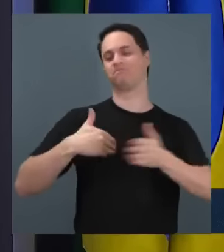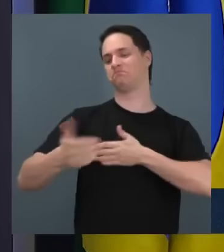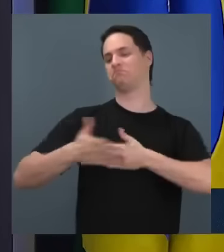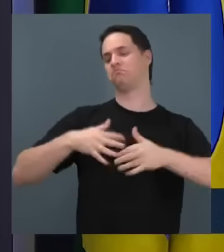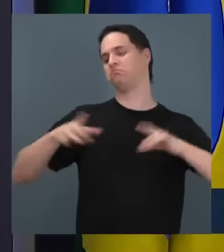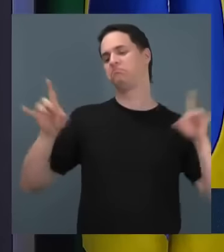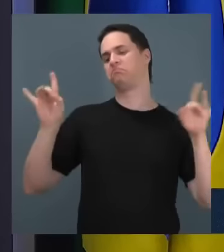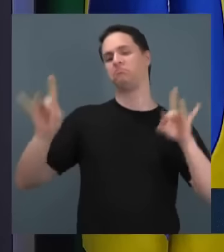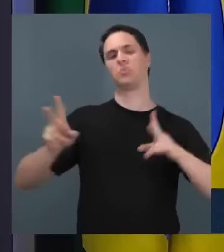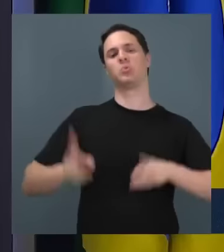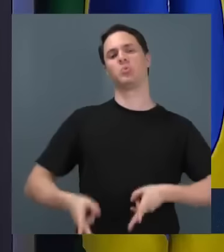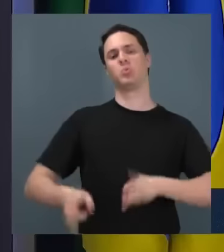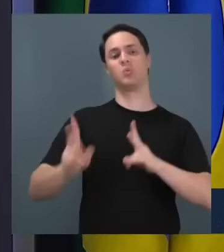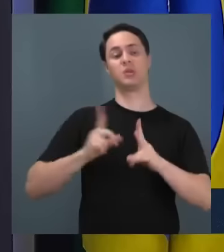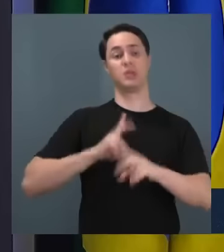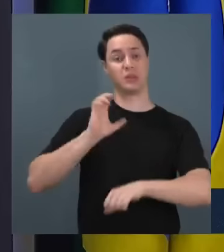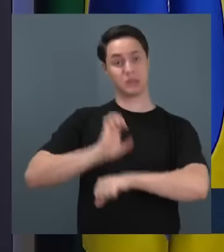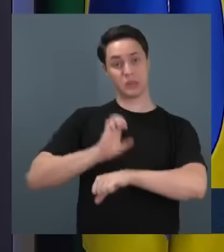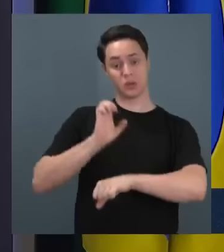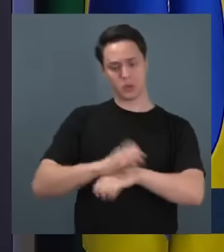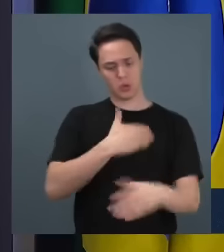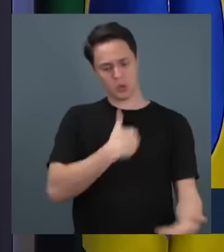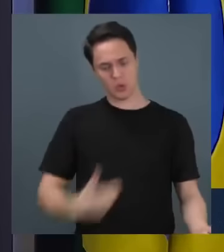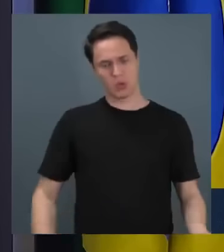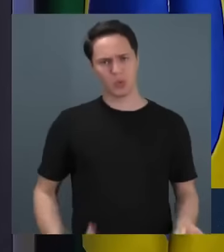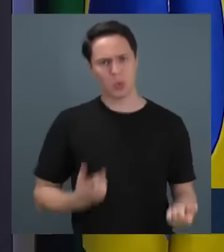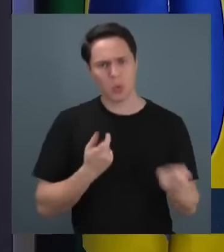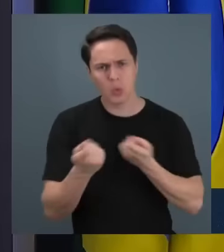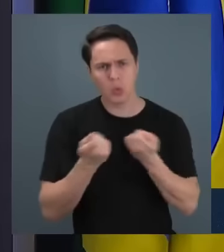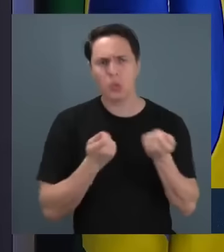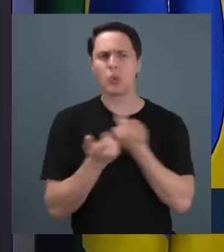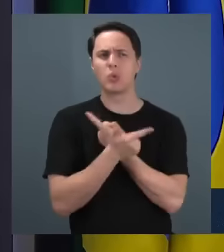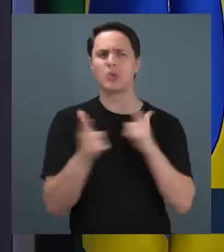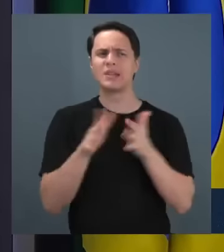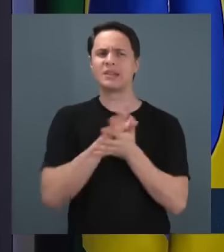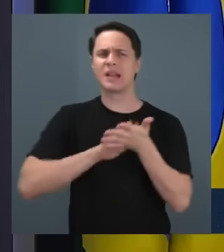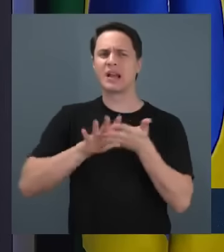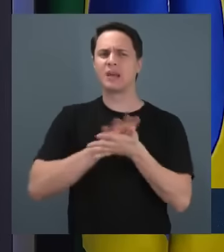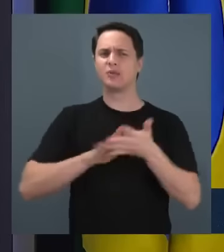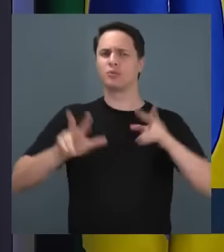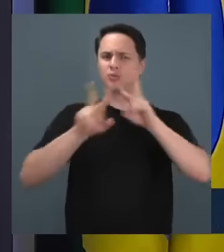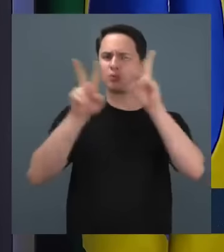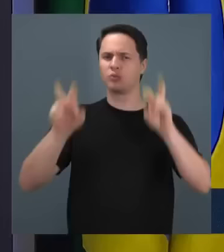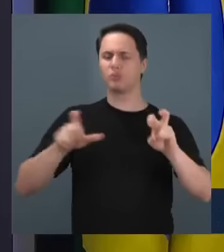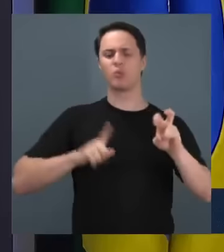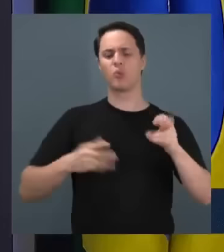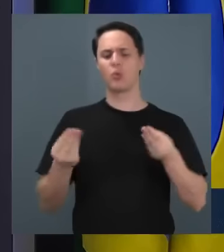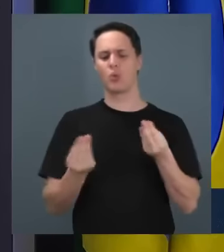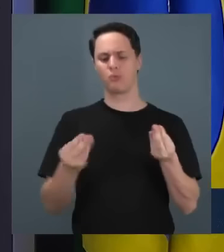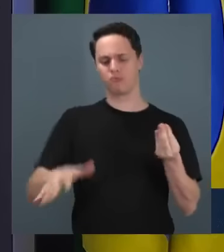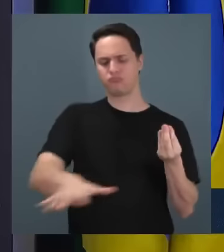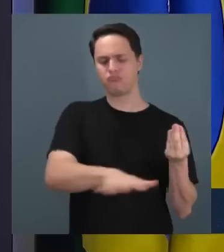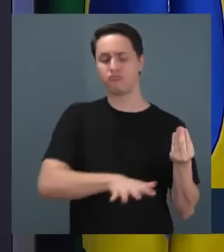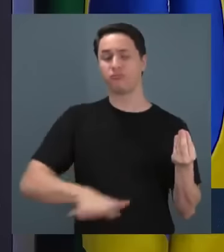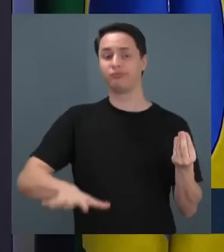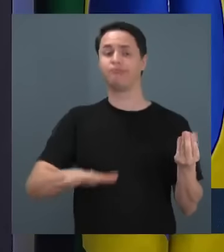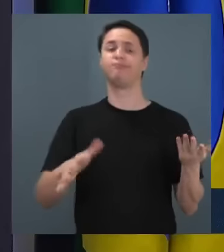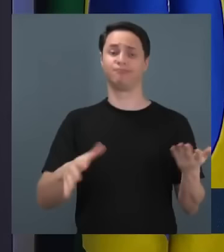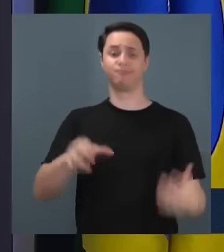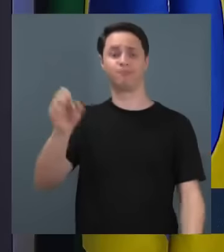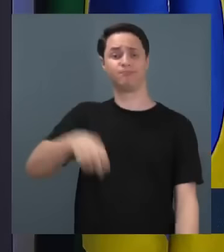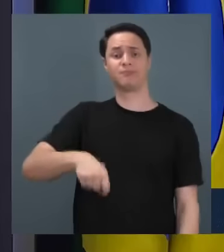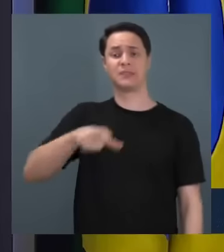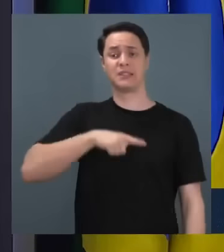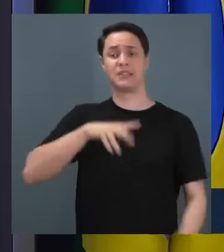está. Um estado onde o governo perdeu o controle sobre porções significativas do território está, sim,